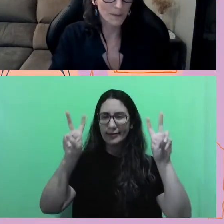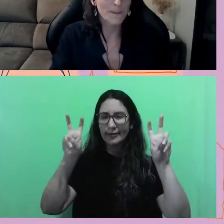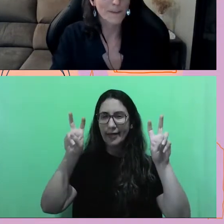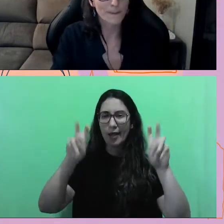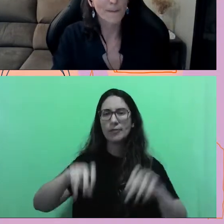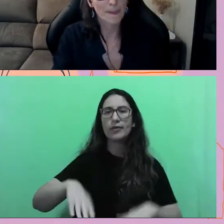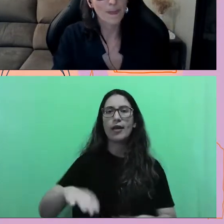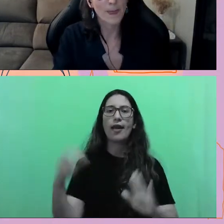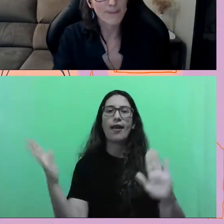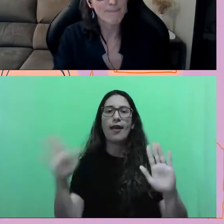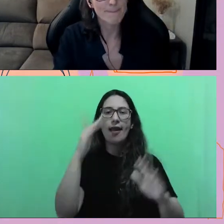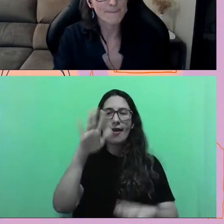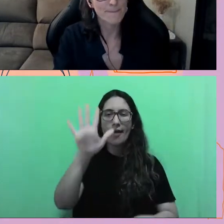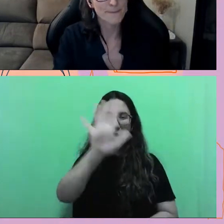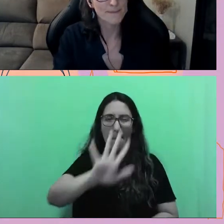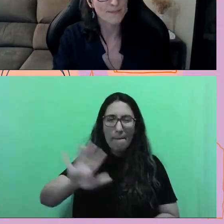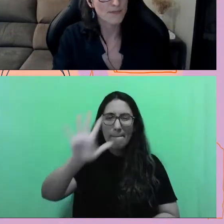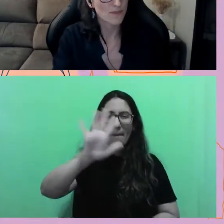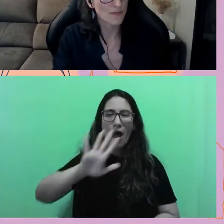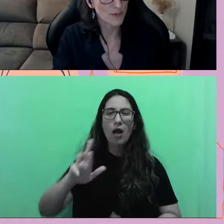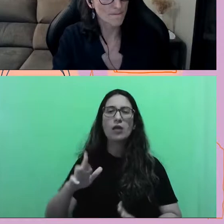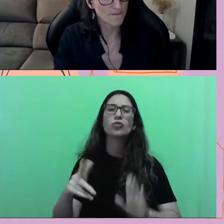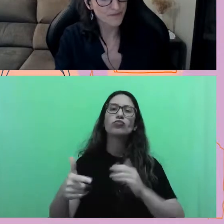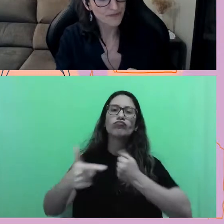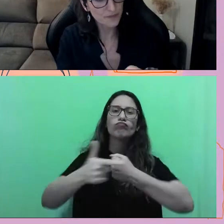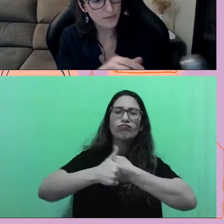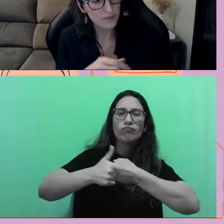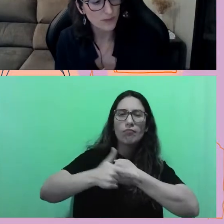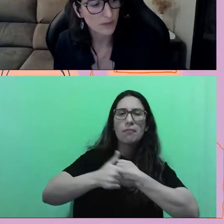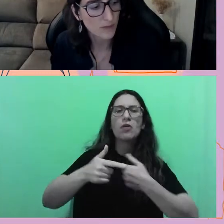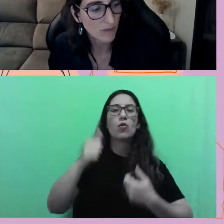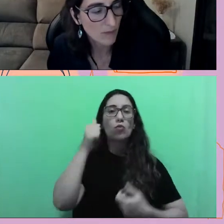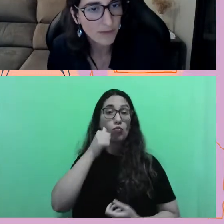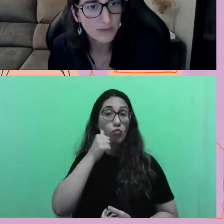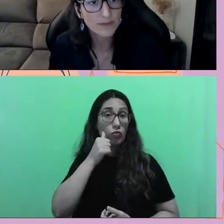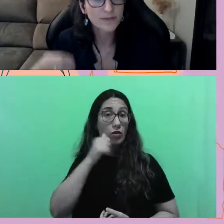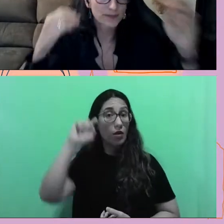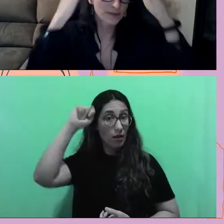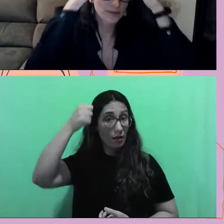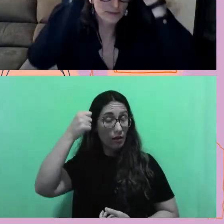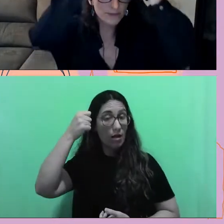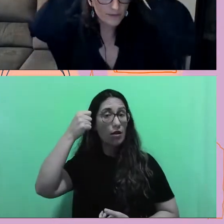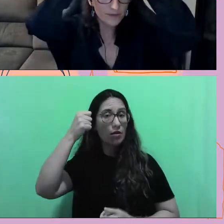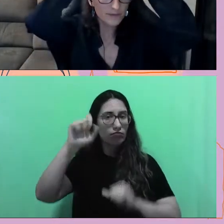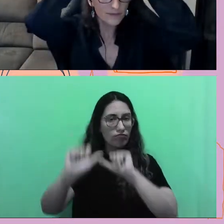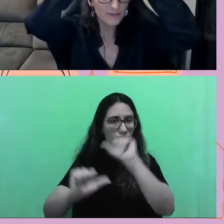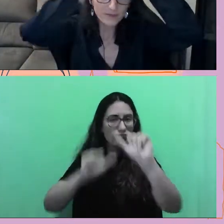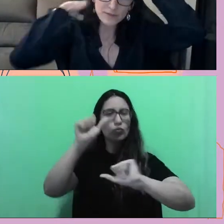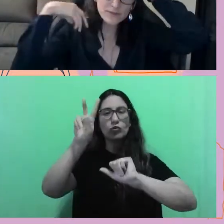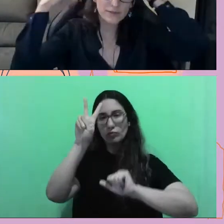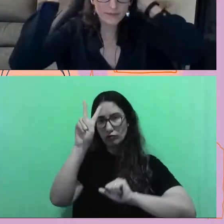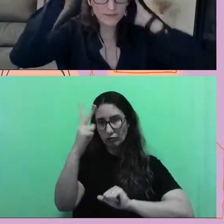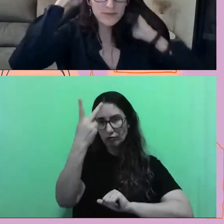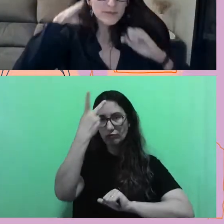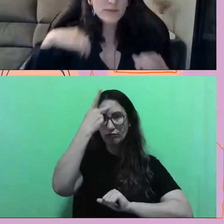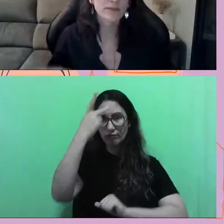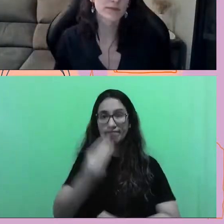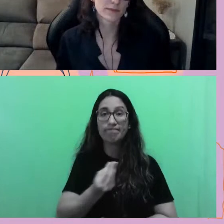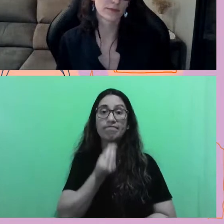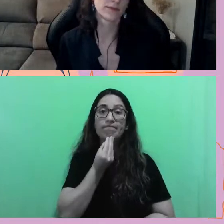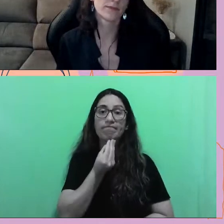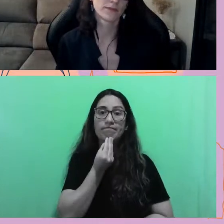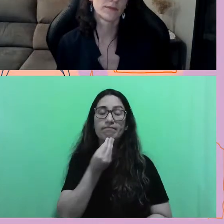da imagem que se tem da mulher negra. E é uma oportunidade, inclusive, que a gente tem